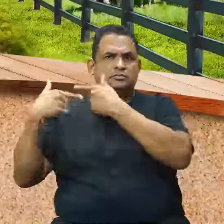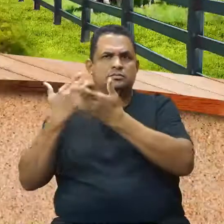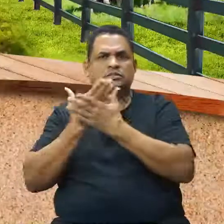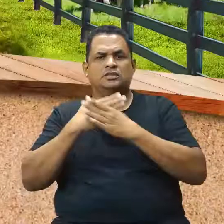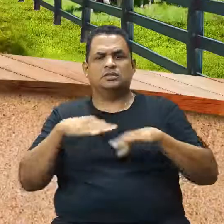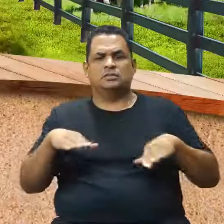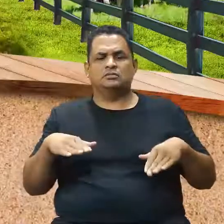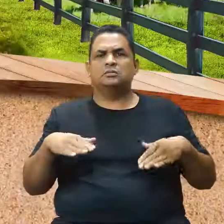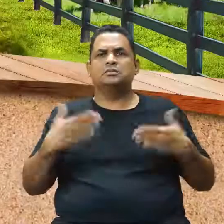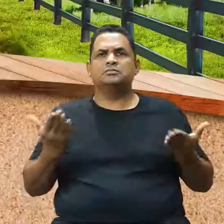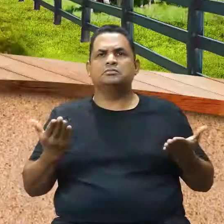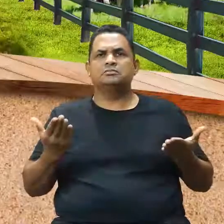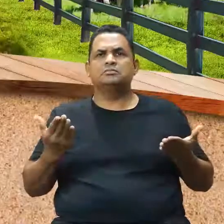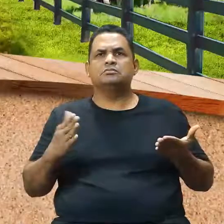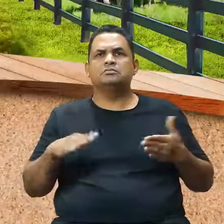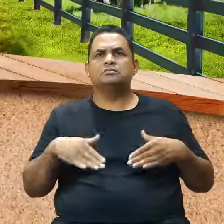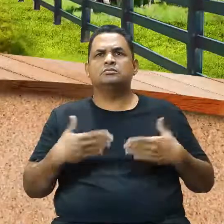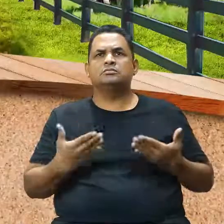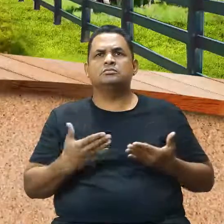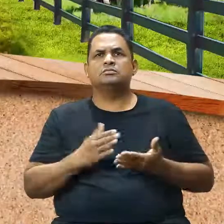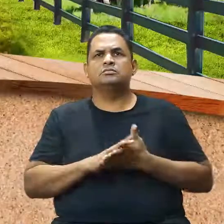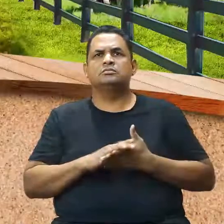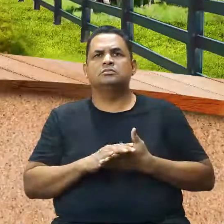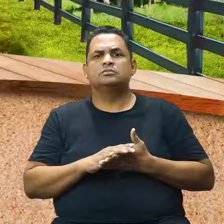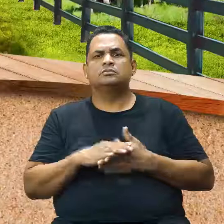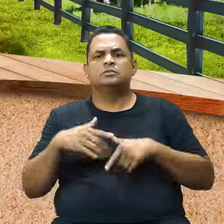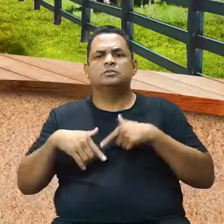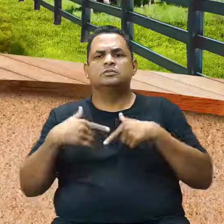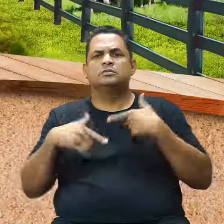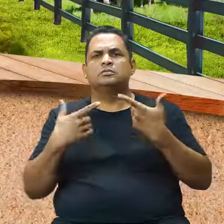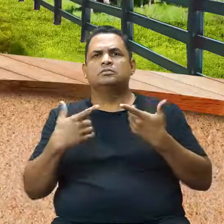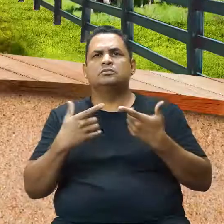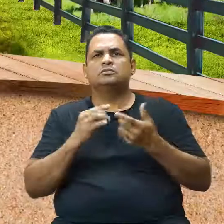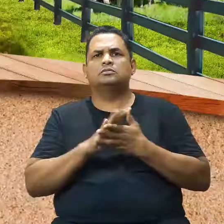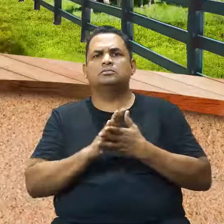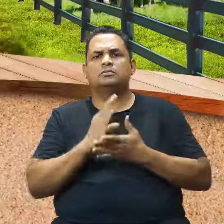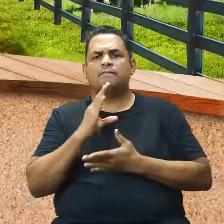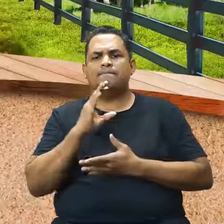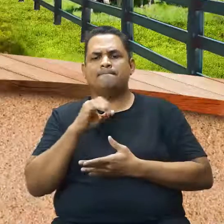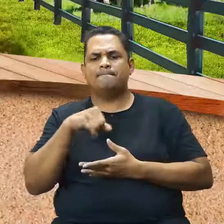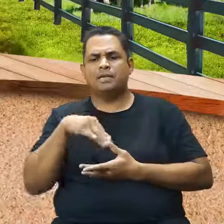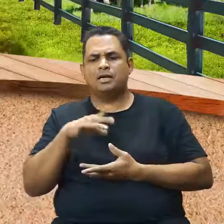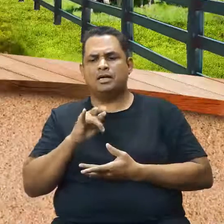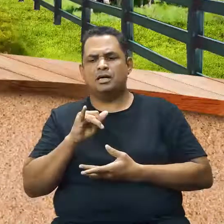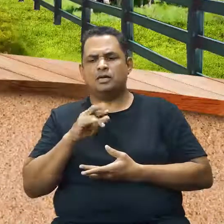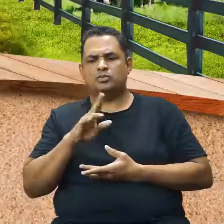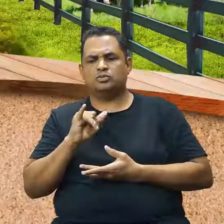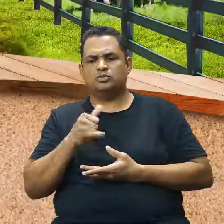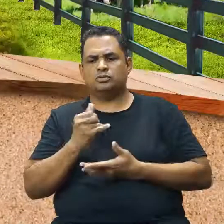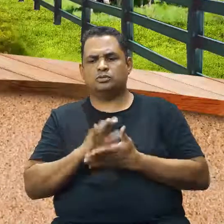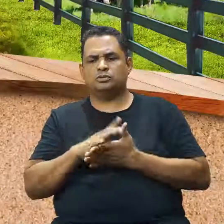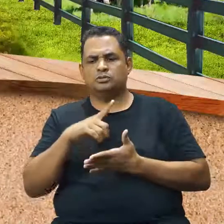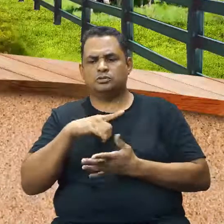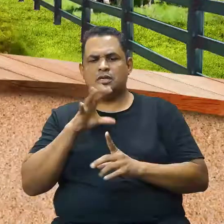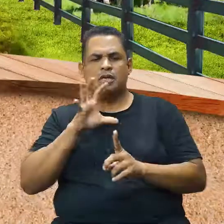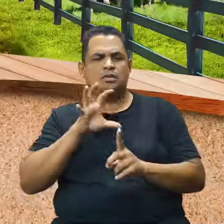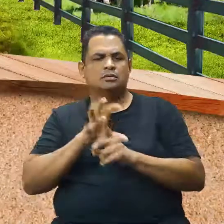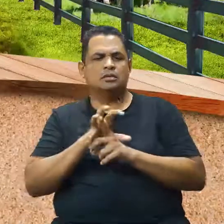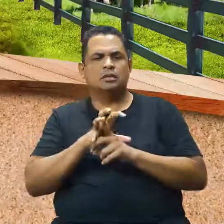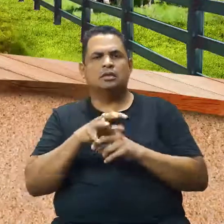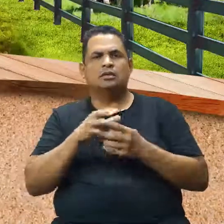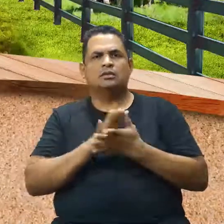extermina. Quando você vai produzir maracujá, aí tem ataque da lagarta do